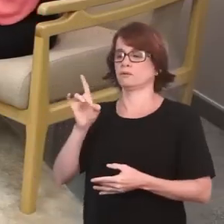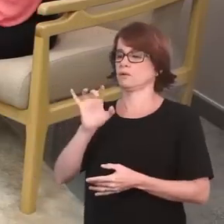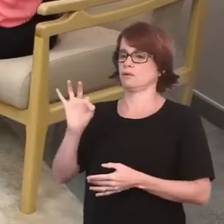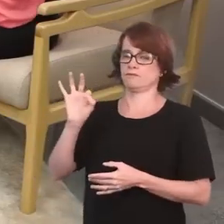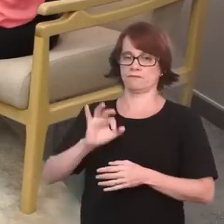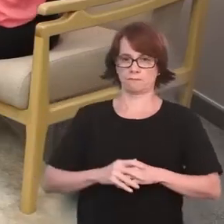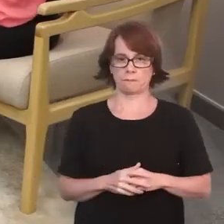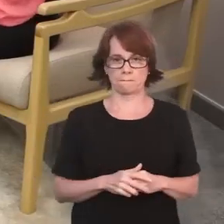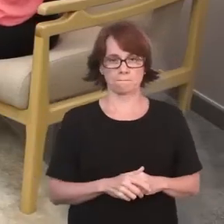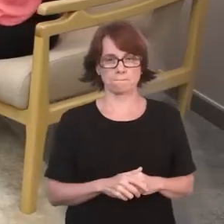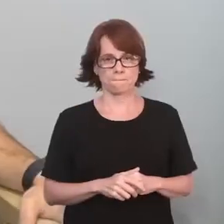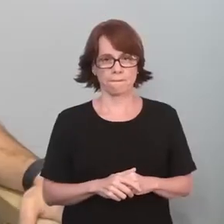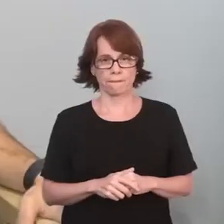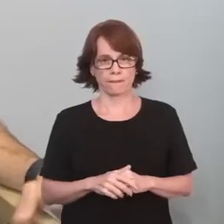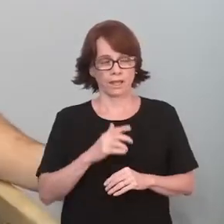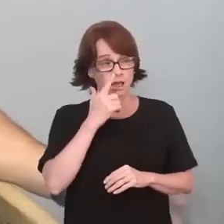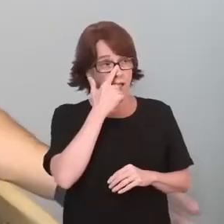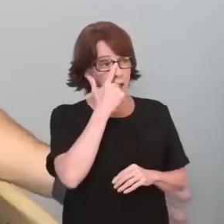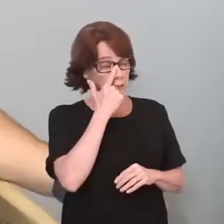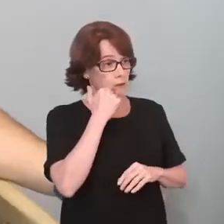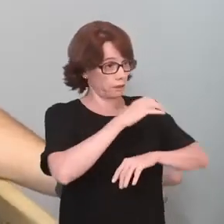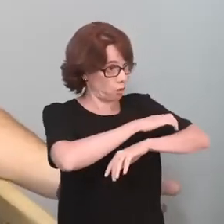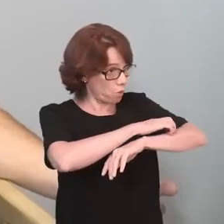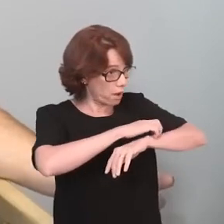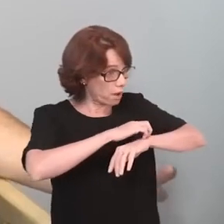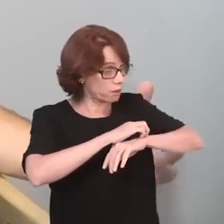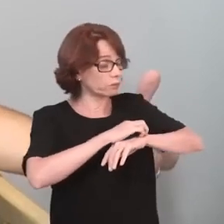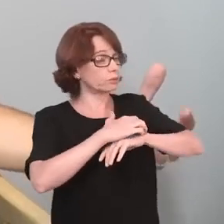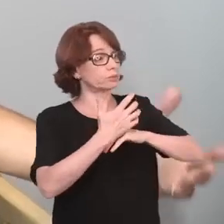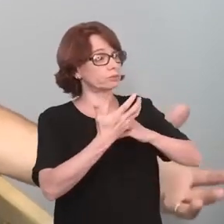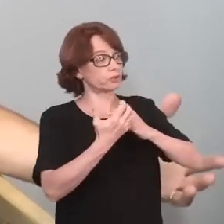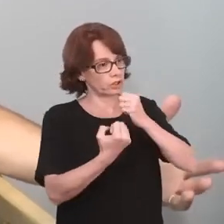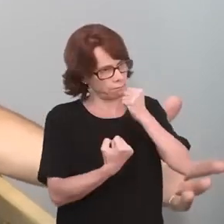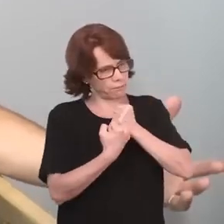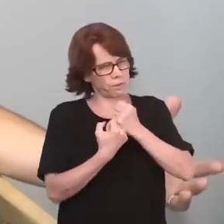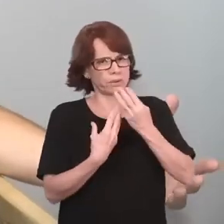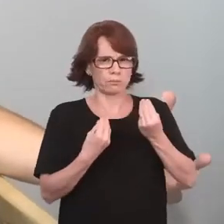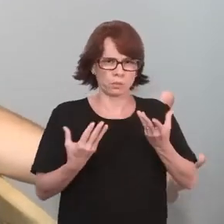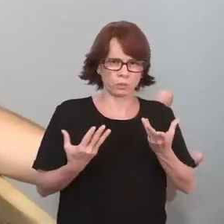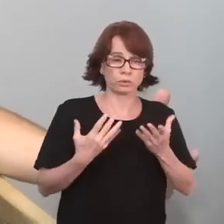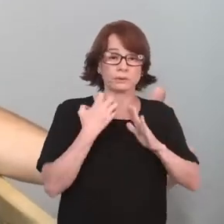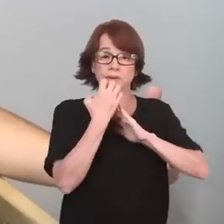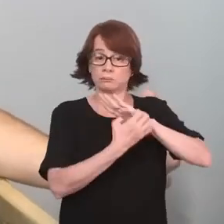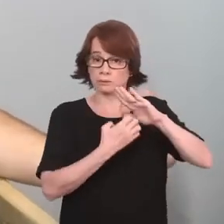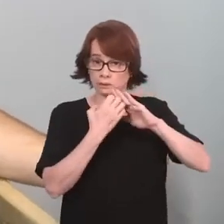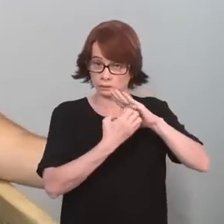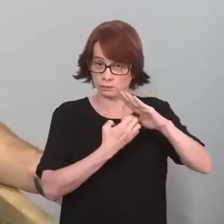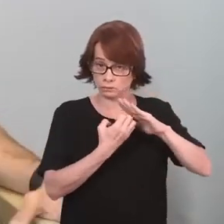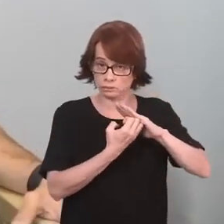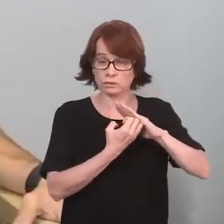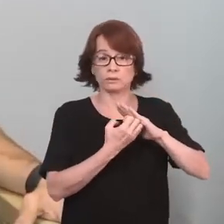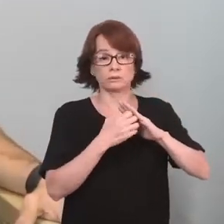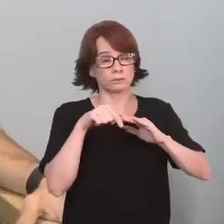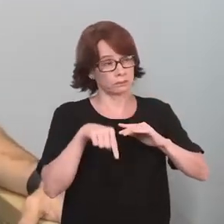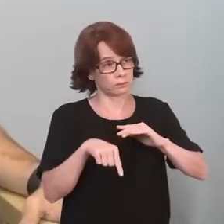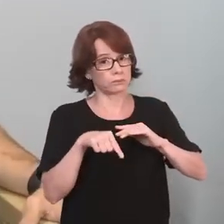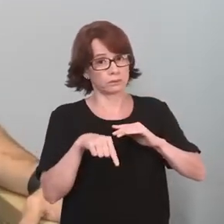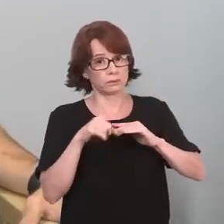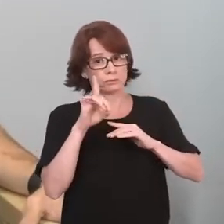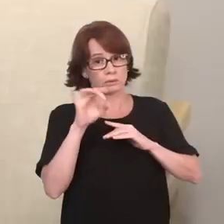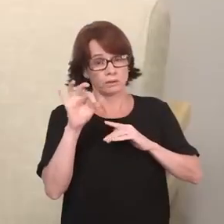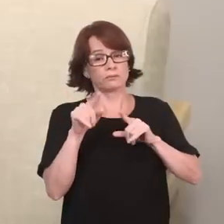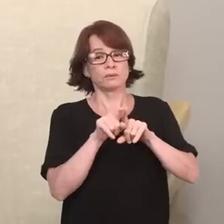mais ainda ao Distrito Federal. O agro é um segmento que te apoia muito. Sim. Os empreendedores do Distrito Federal também